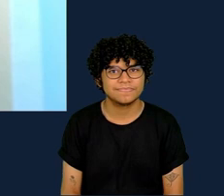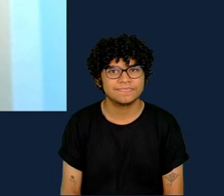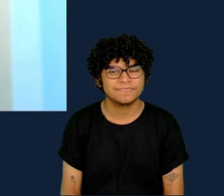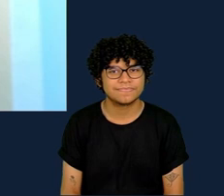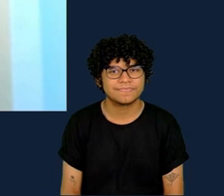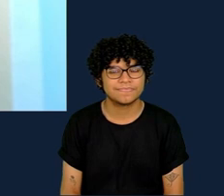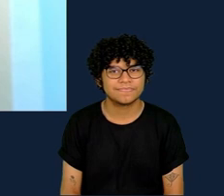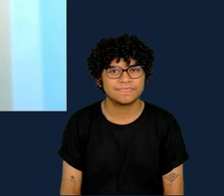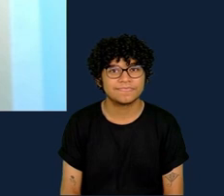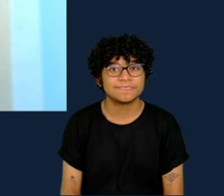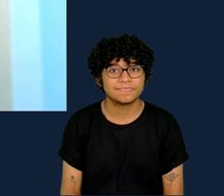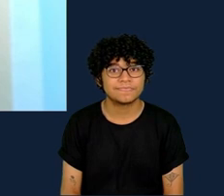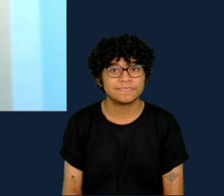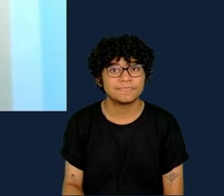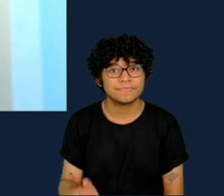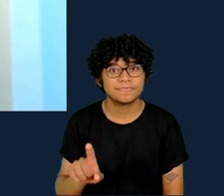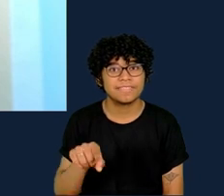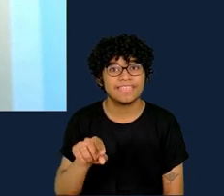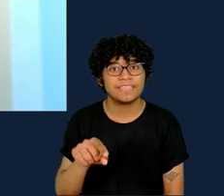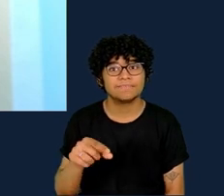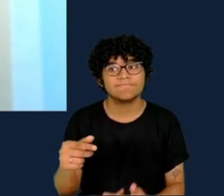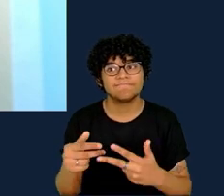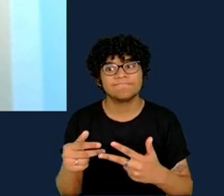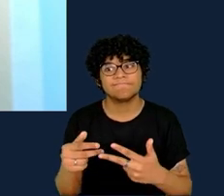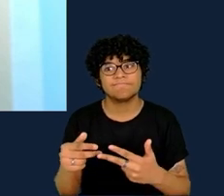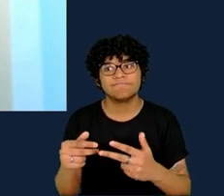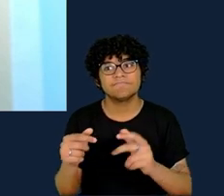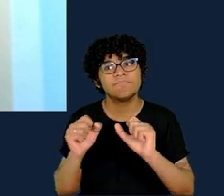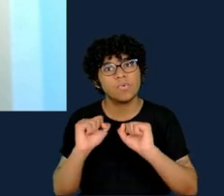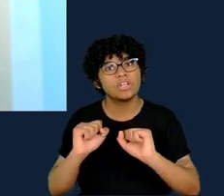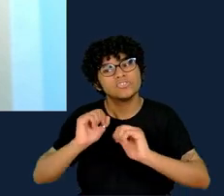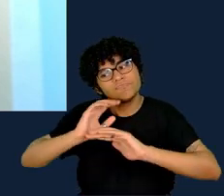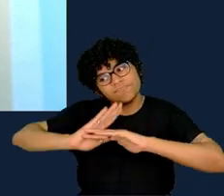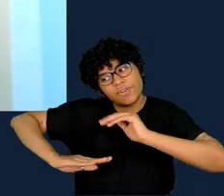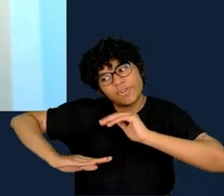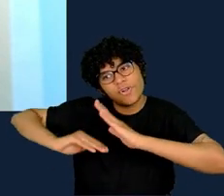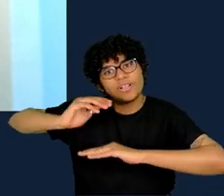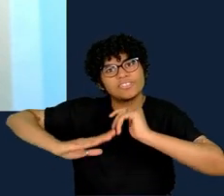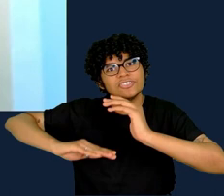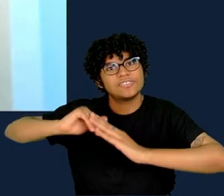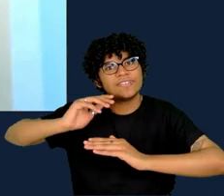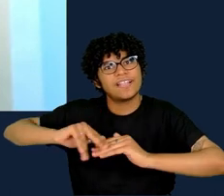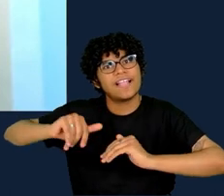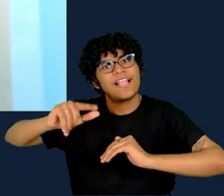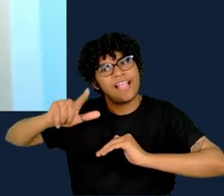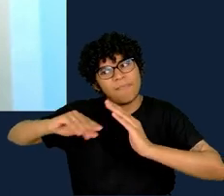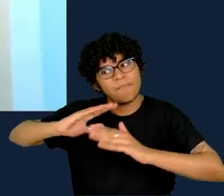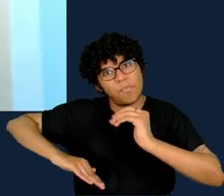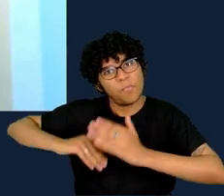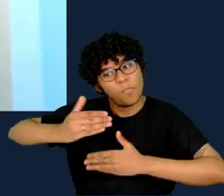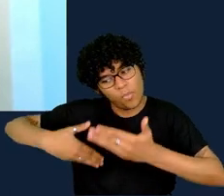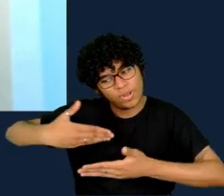Acho que são coisas que podem ser construídas ao longo desse processo, né,